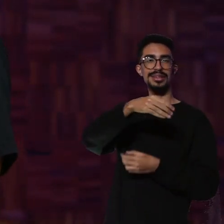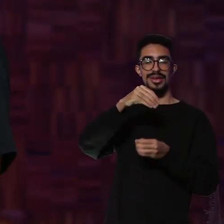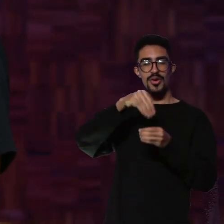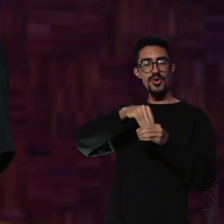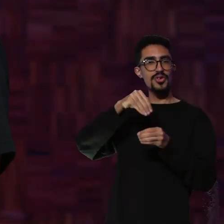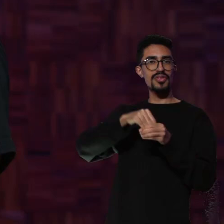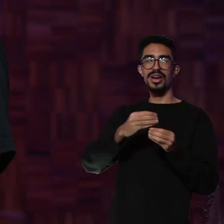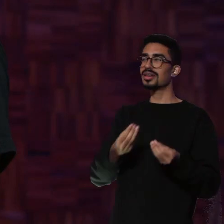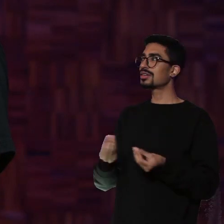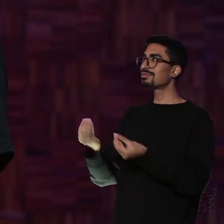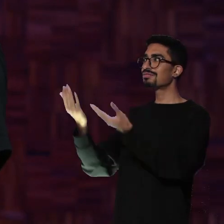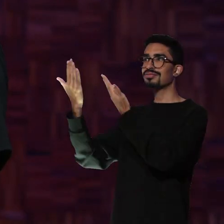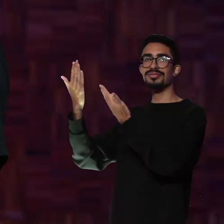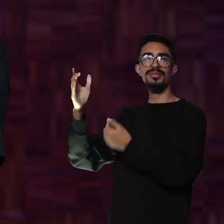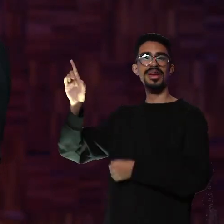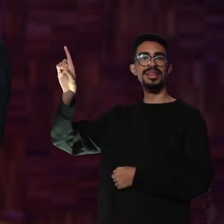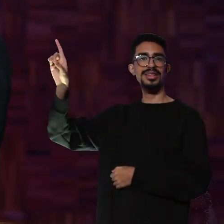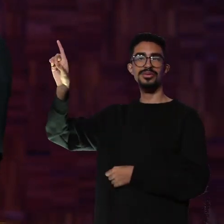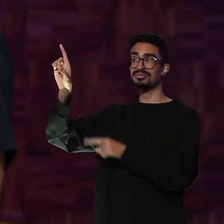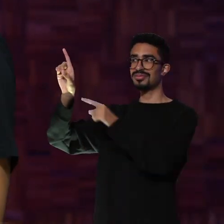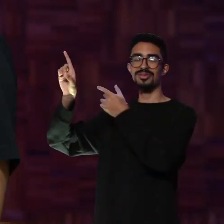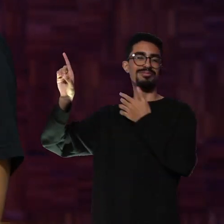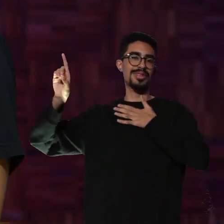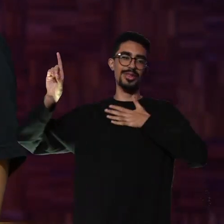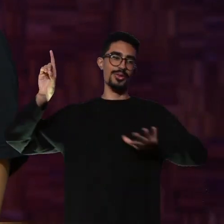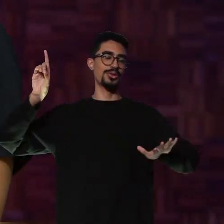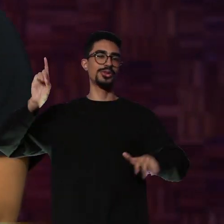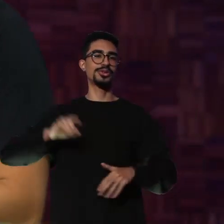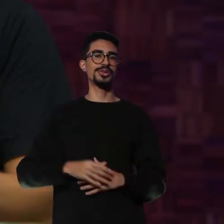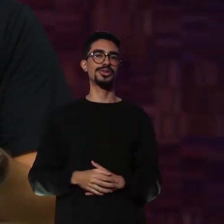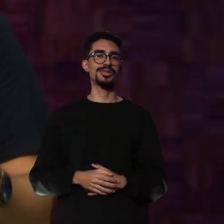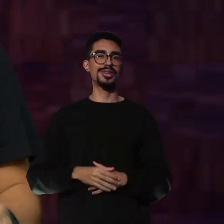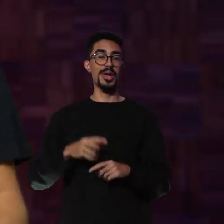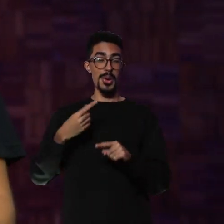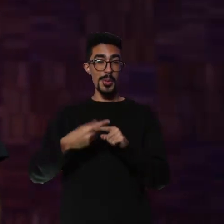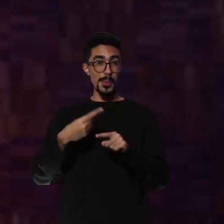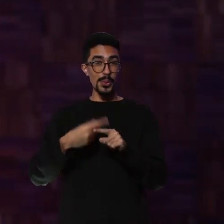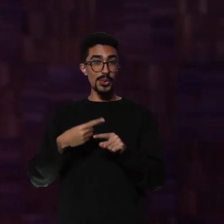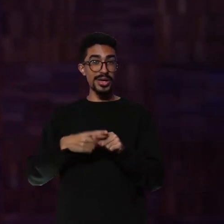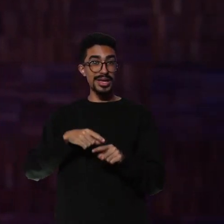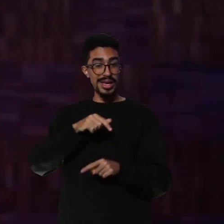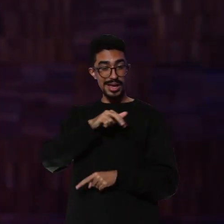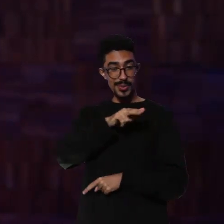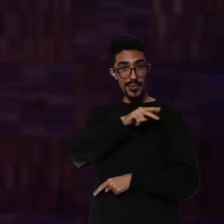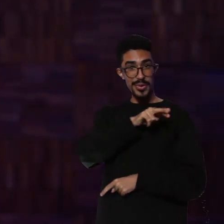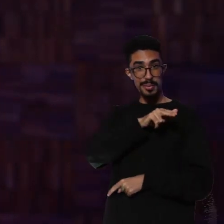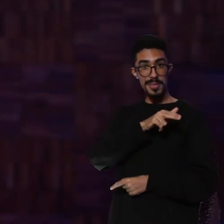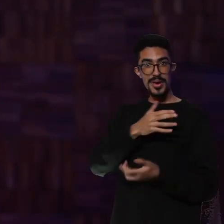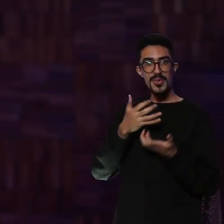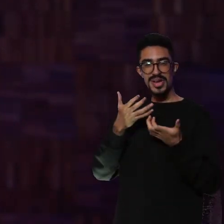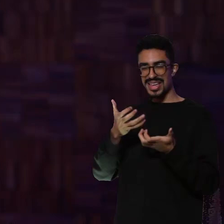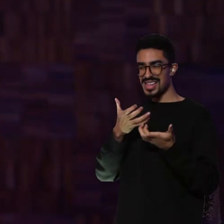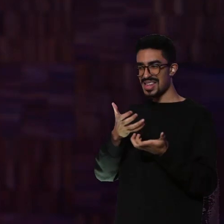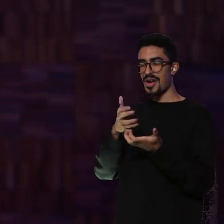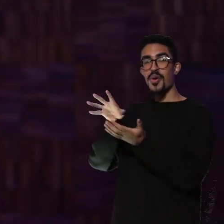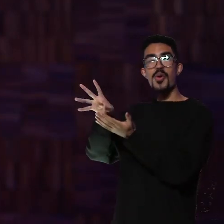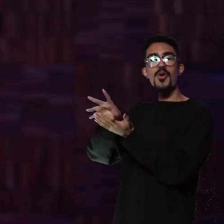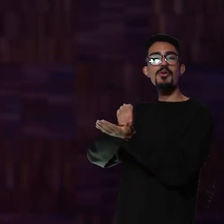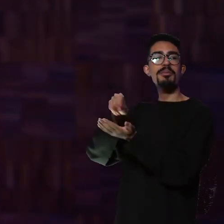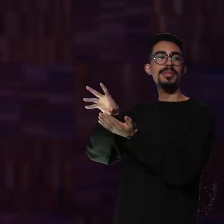gente. Não tem a ver com ser melhor ou pior. Tem a ver com a comparação. Comparação,